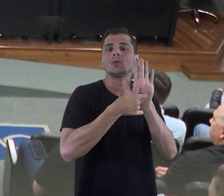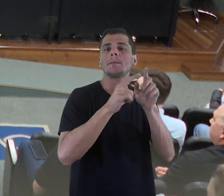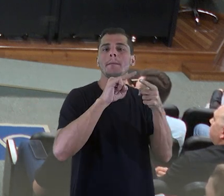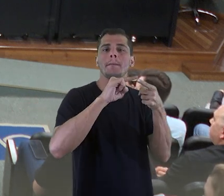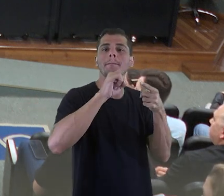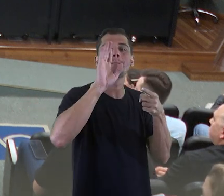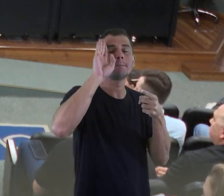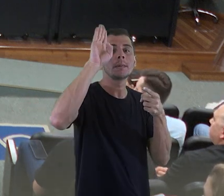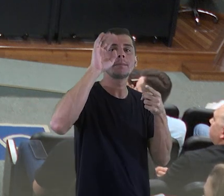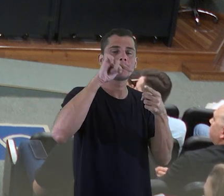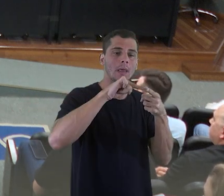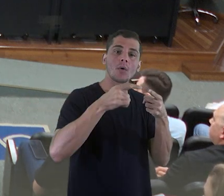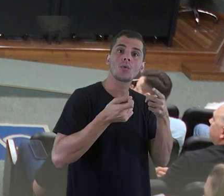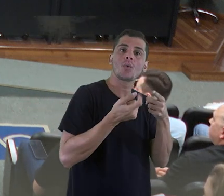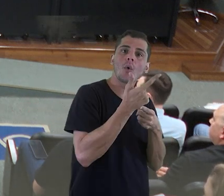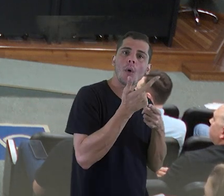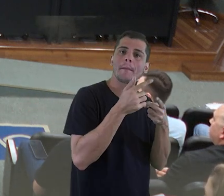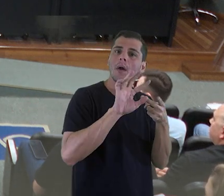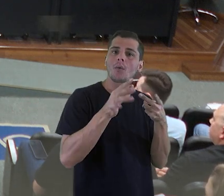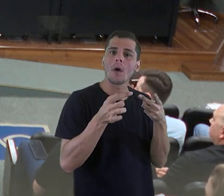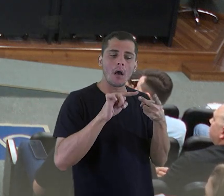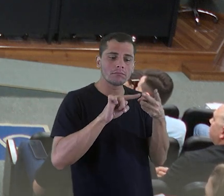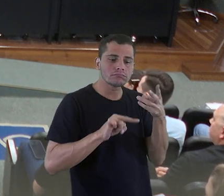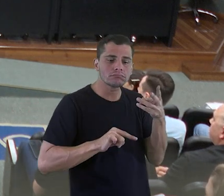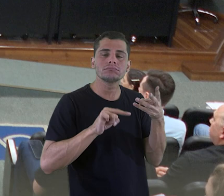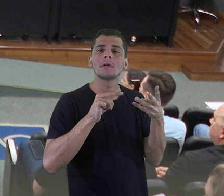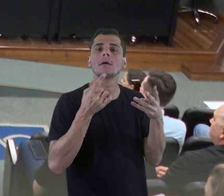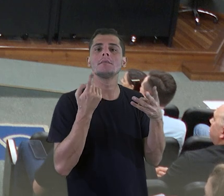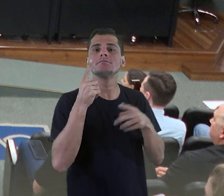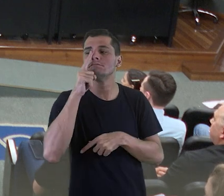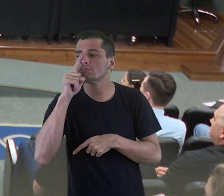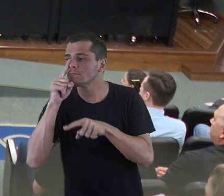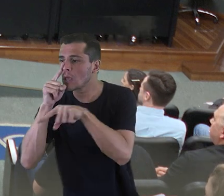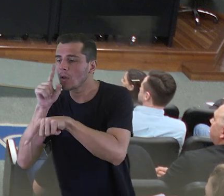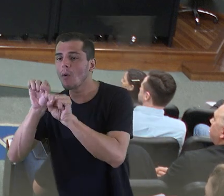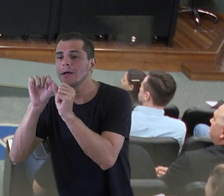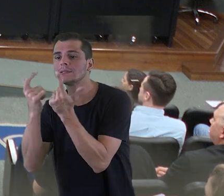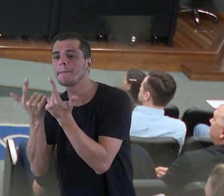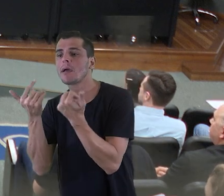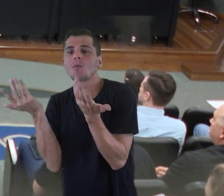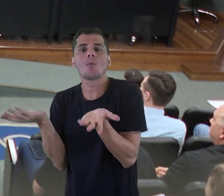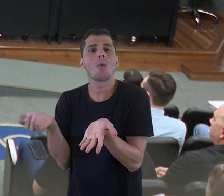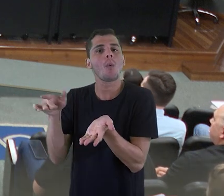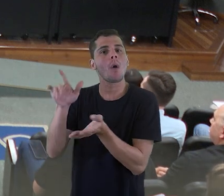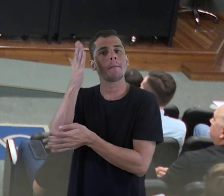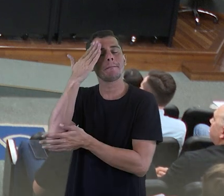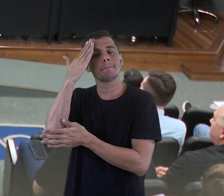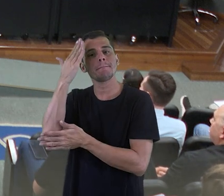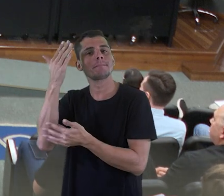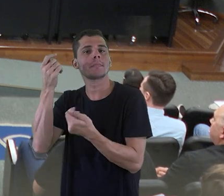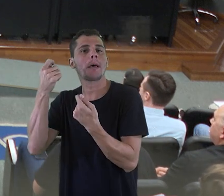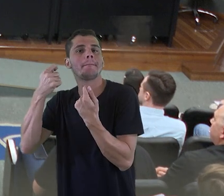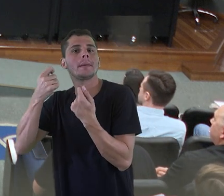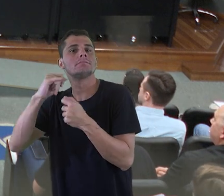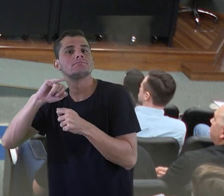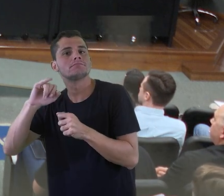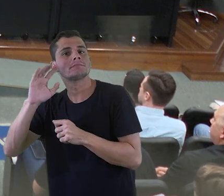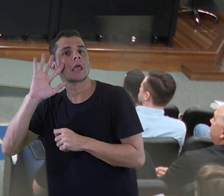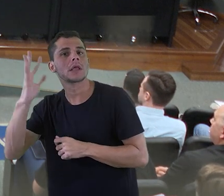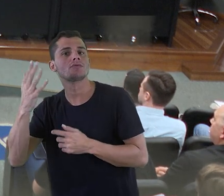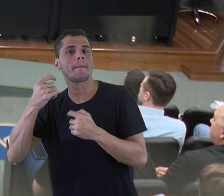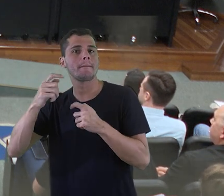Assembleia que vão ser formatados pelo encarregado de dados e pelo comitê de privacidade interno é que a TI vai saber o que priorizar.